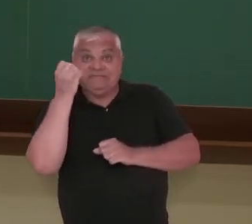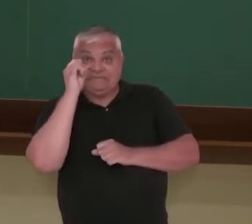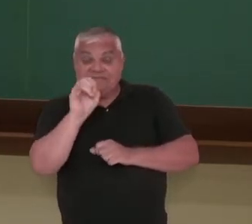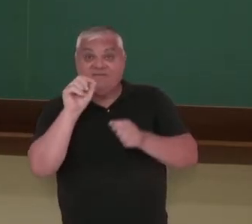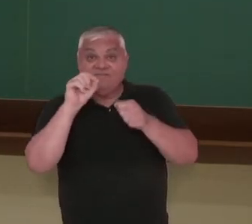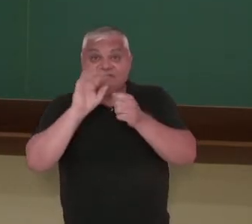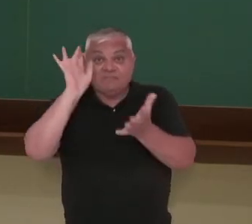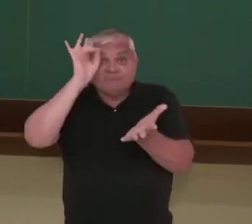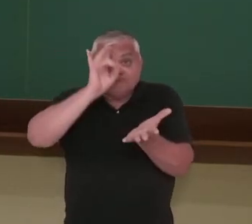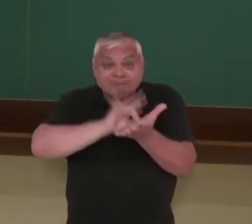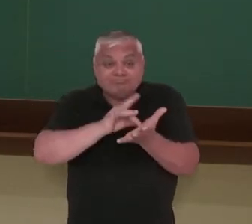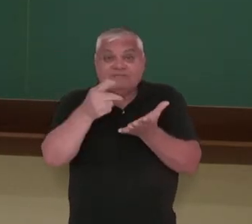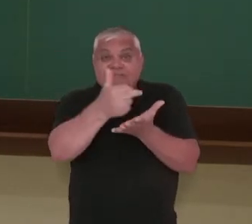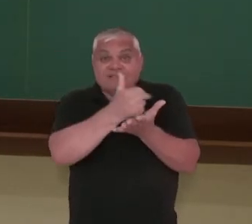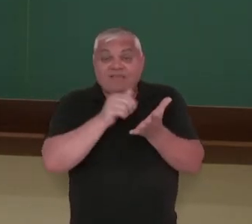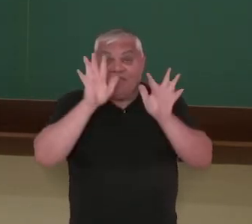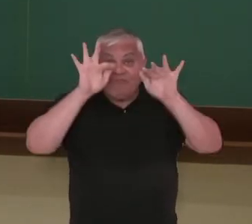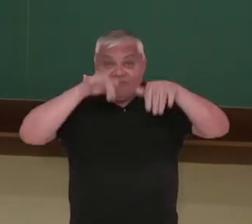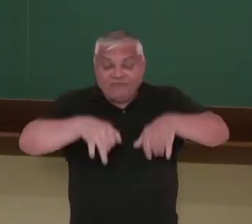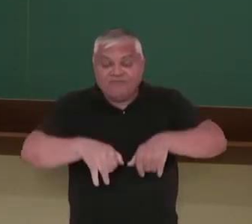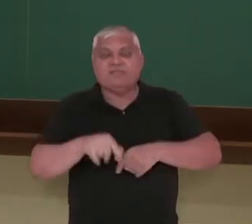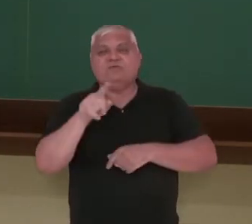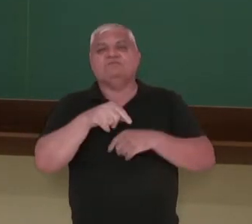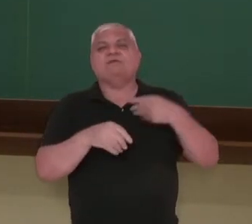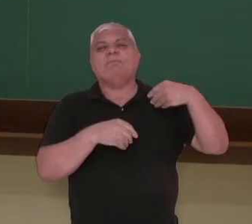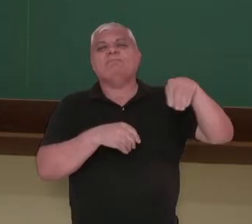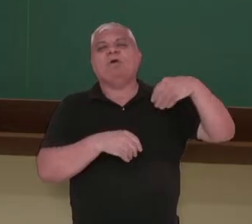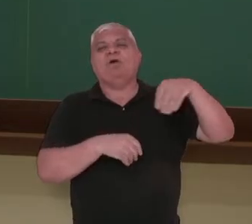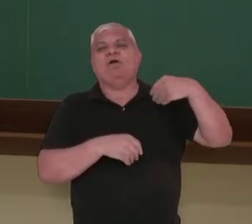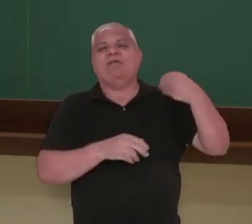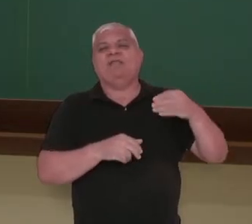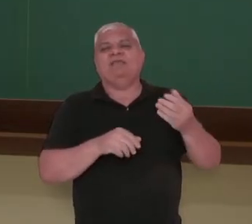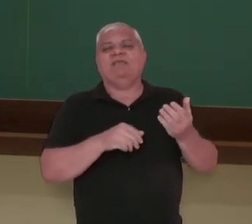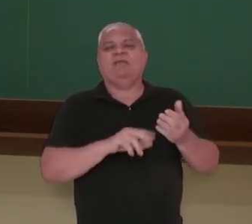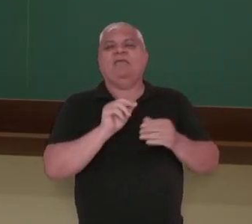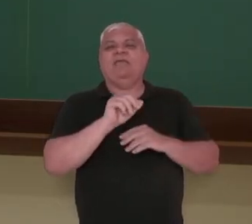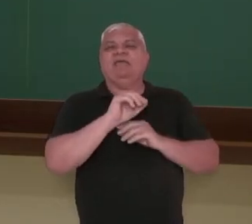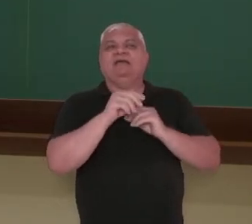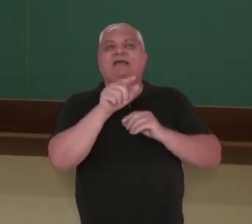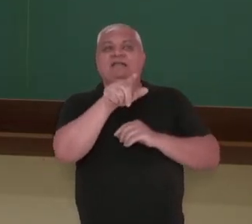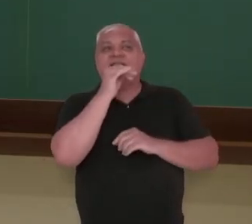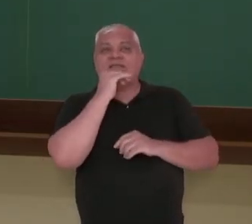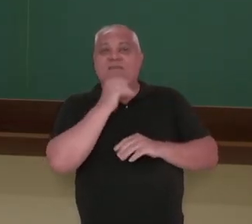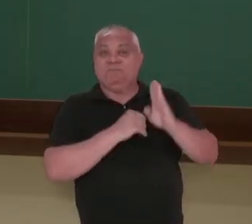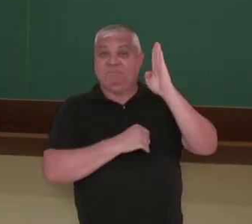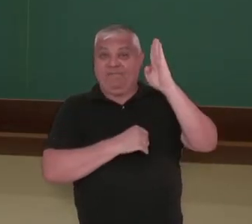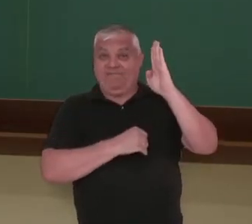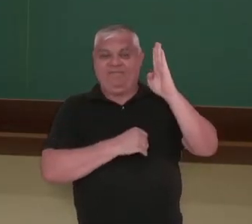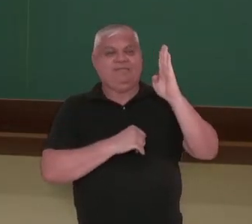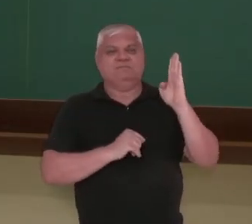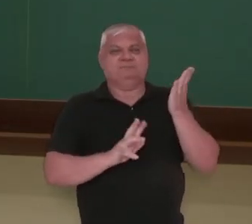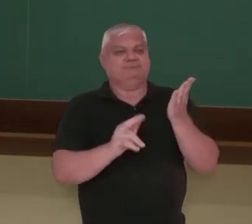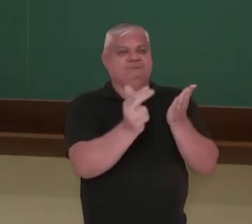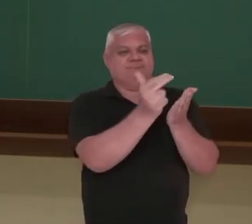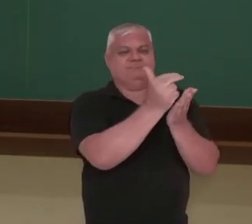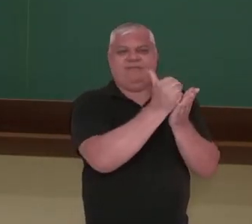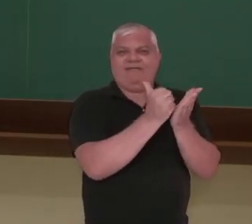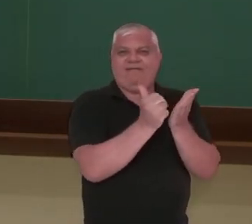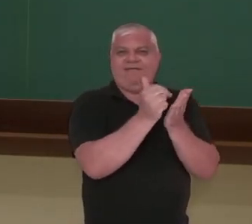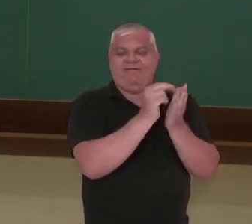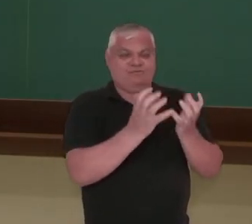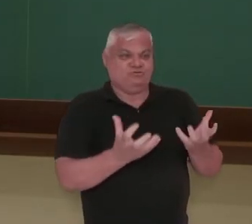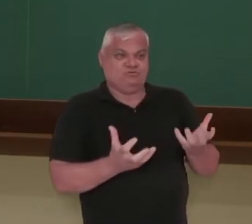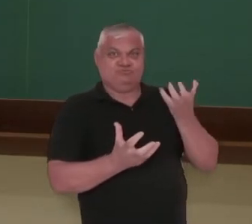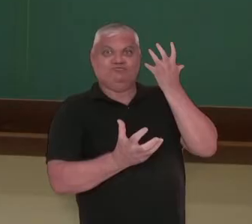uma arte final, um desenho final, você vai utilizar um lápis já da série B, que é bem mole e bem forte. O que acontece? Na composição do grafite é